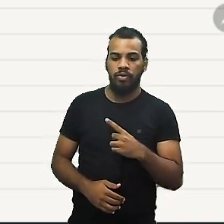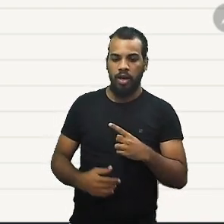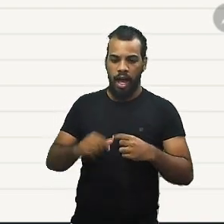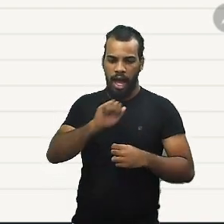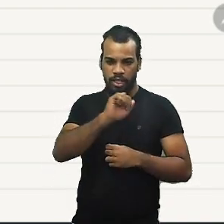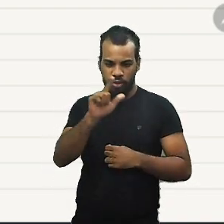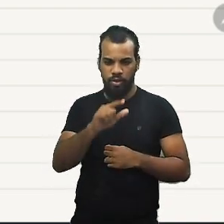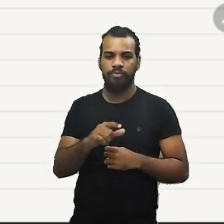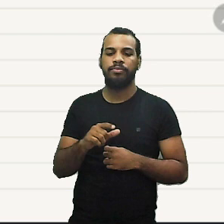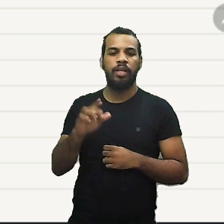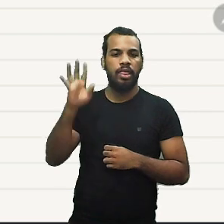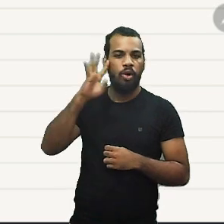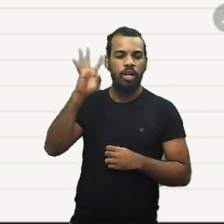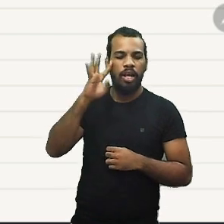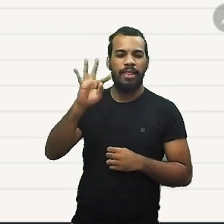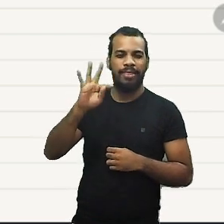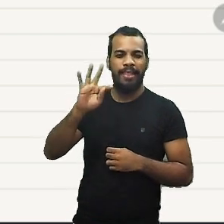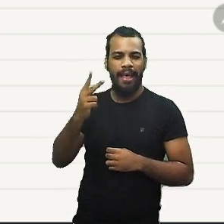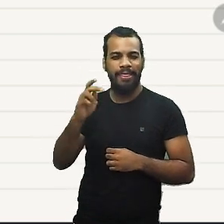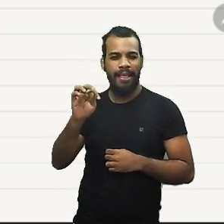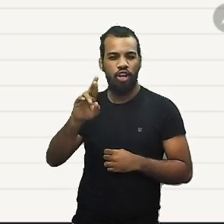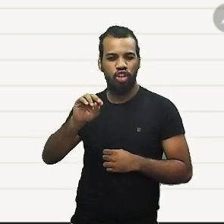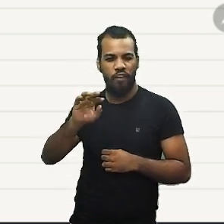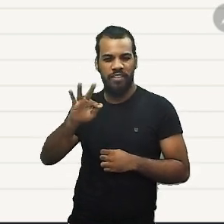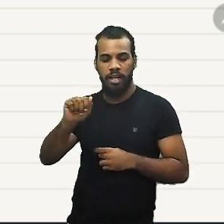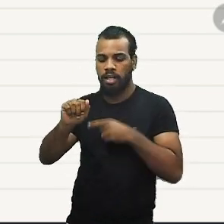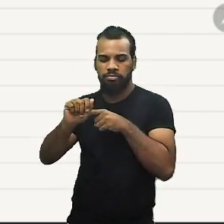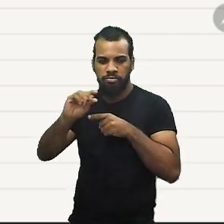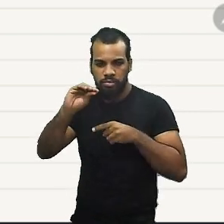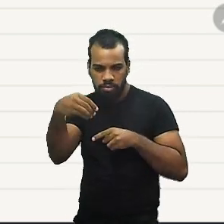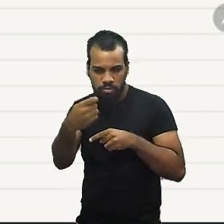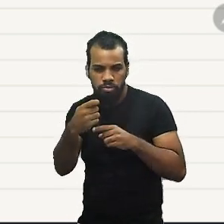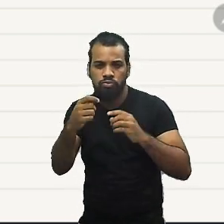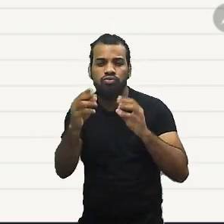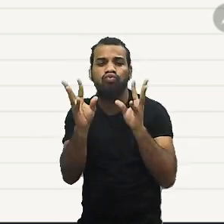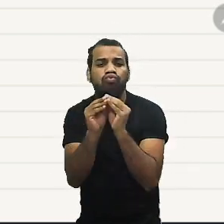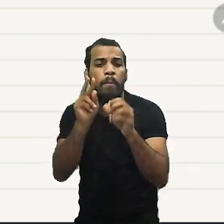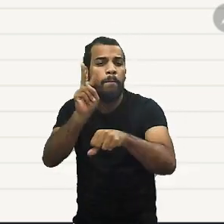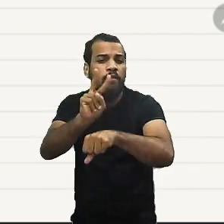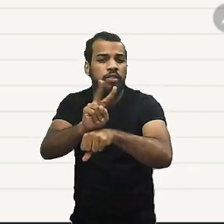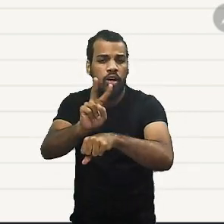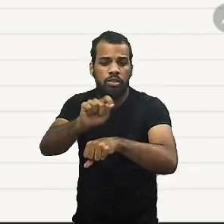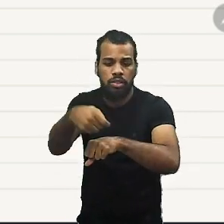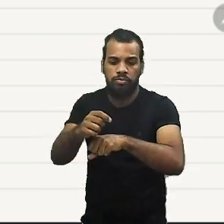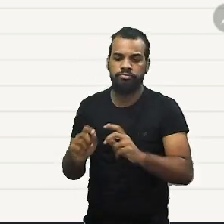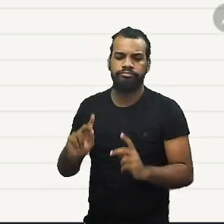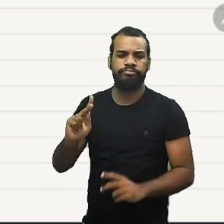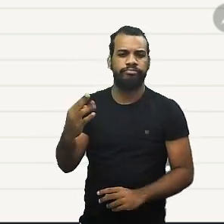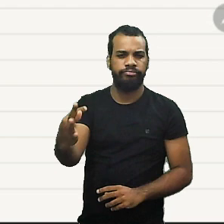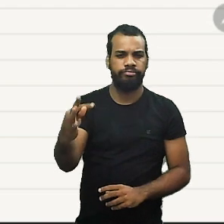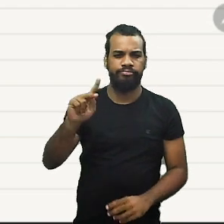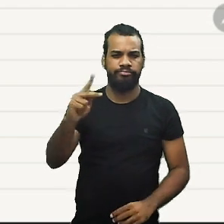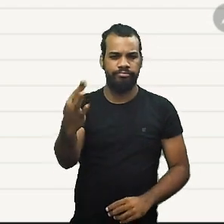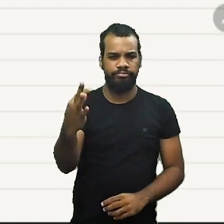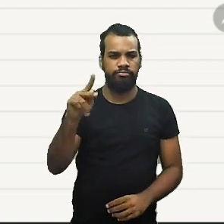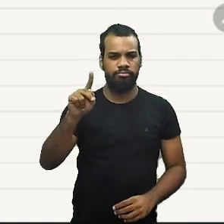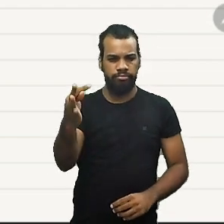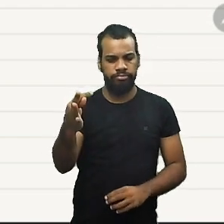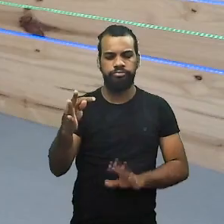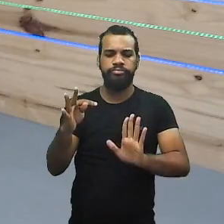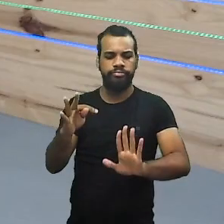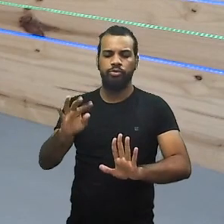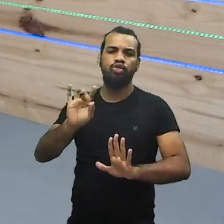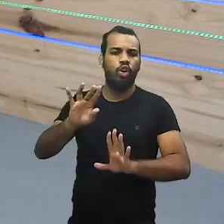Nós vamos ter a teoria heterotrófica. É a primeira teoria que a gente vai falar. Betão, bota meu rosto aí na